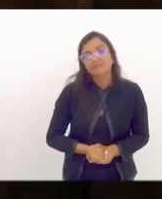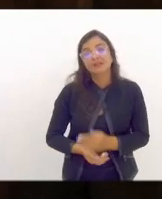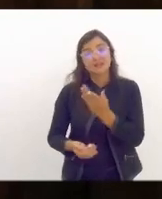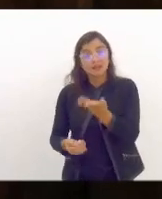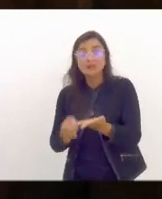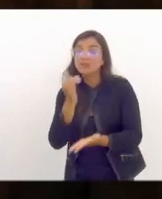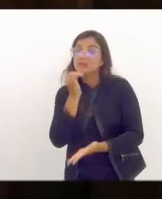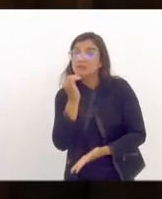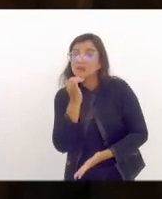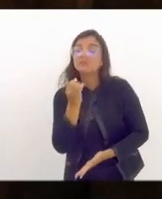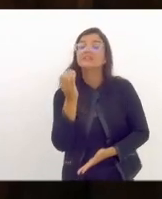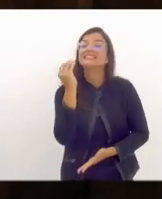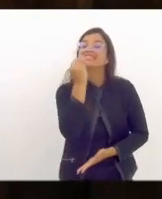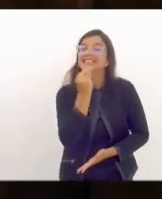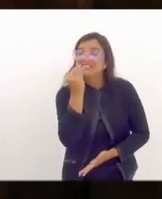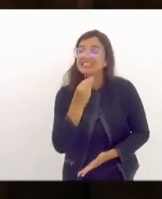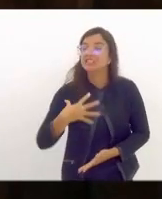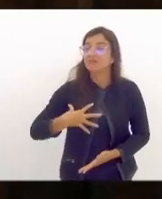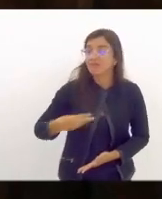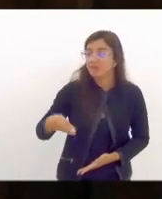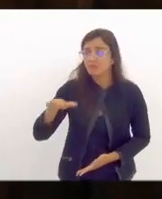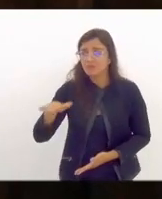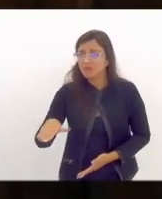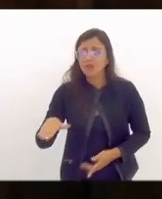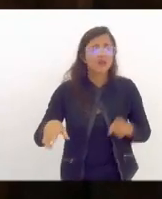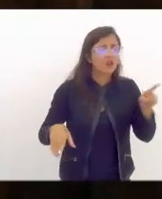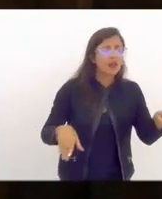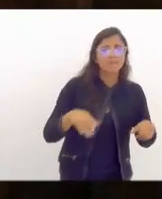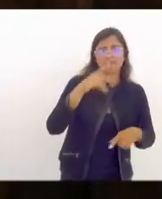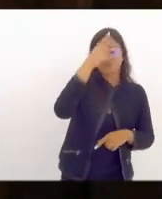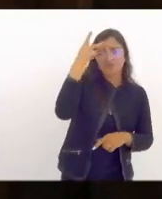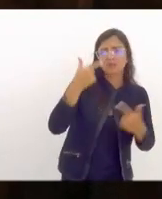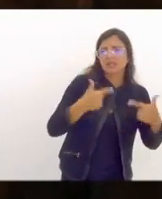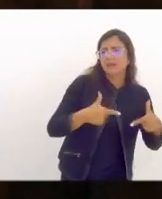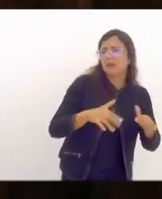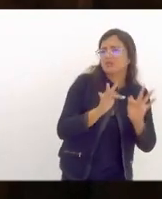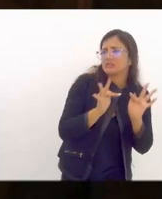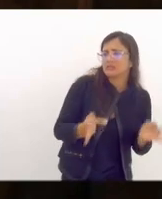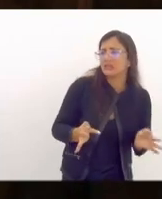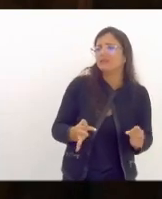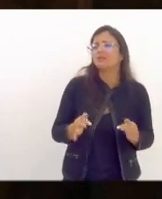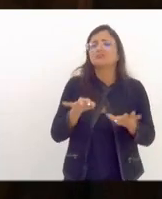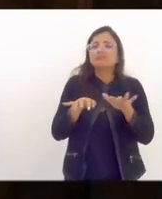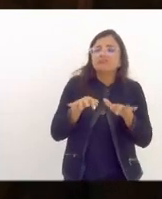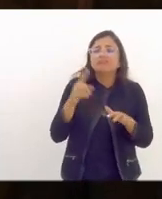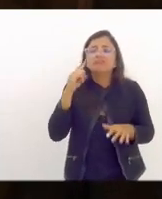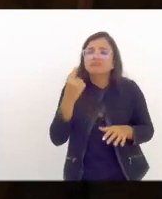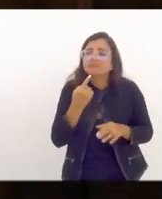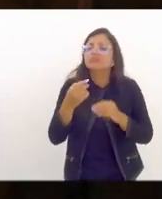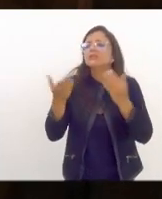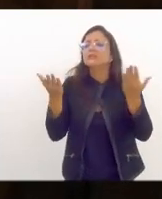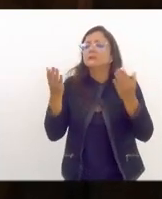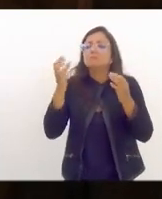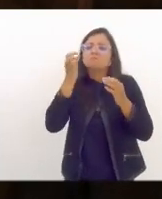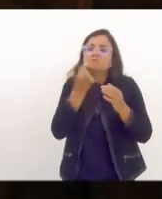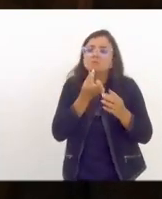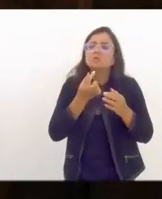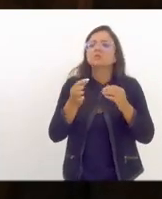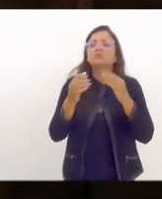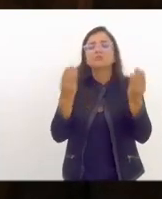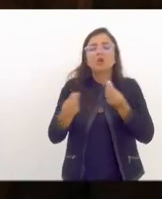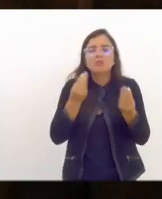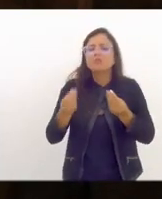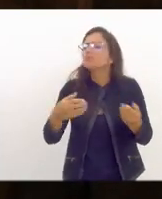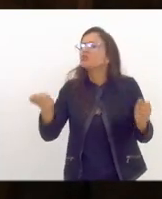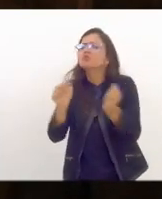senta-se ao lado do filho da balconista o filho da advogada ao lado da empregada doméstica e o do